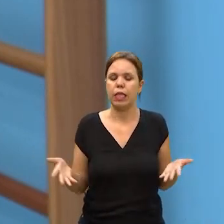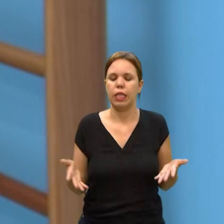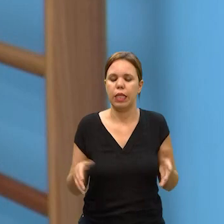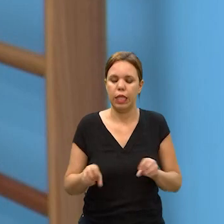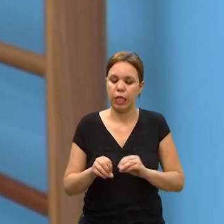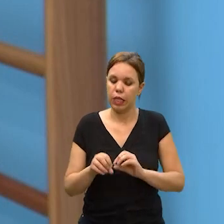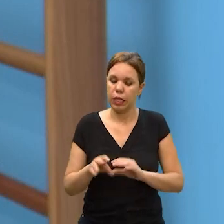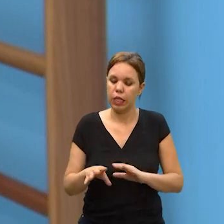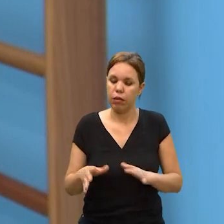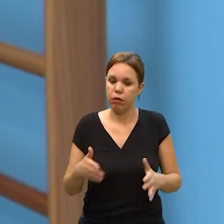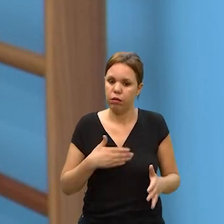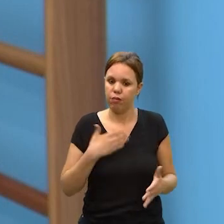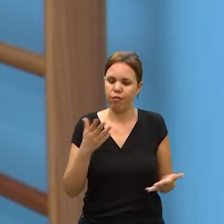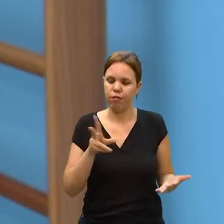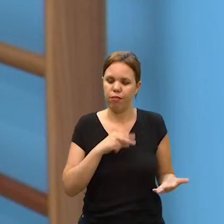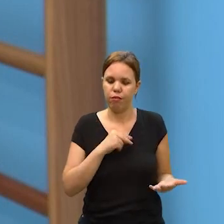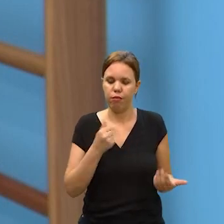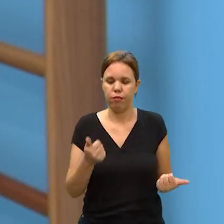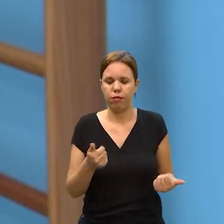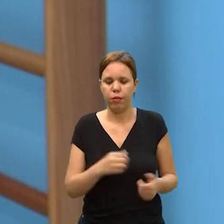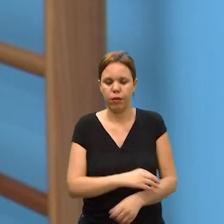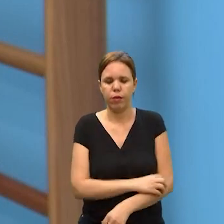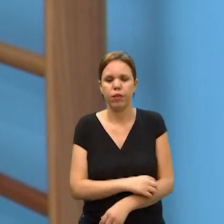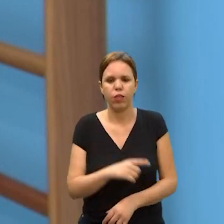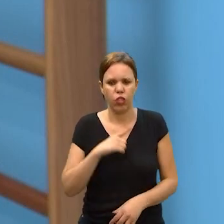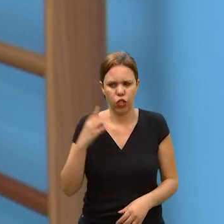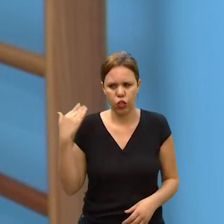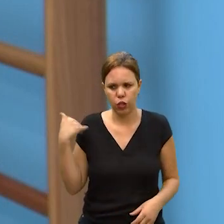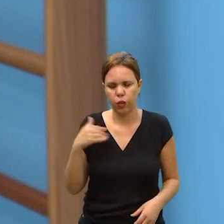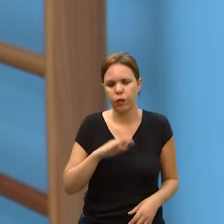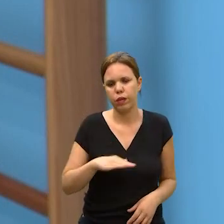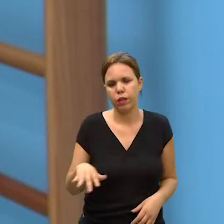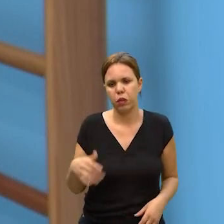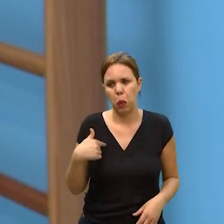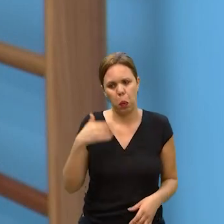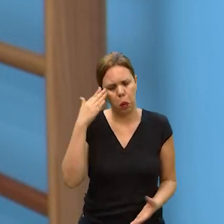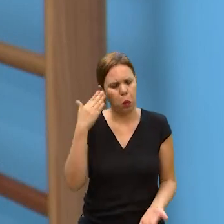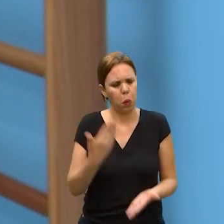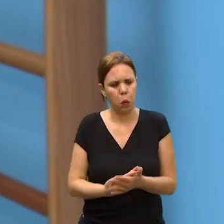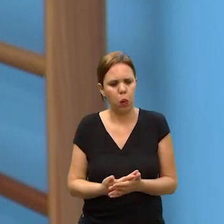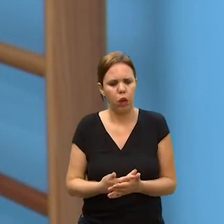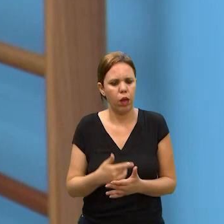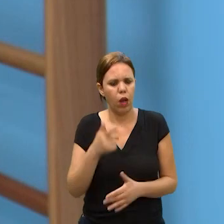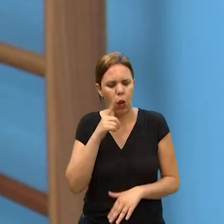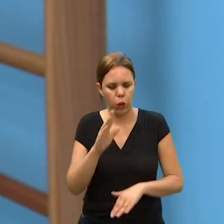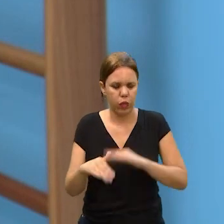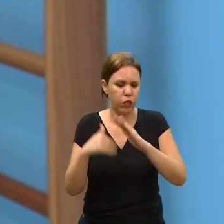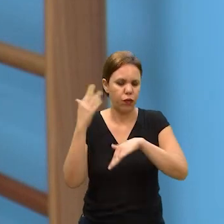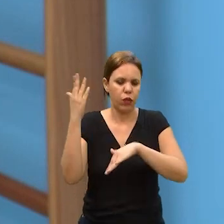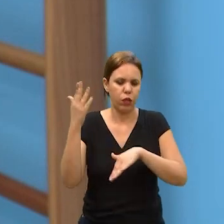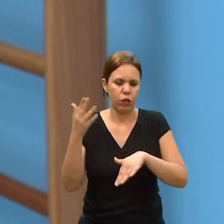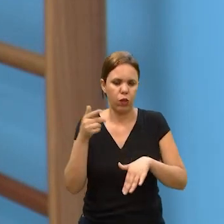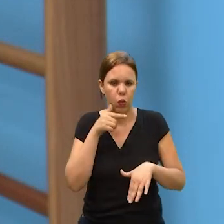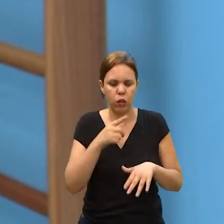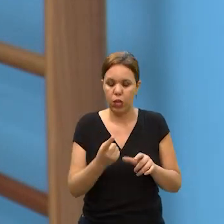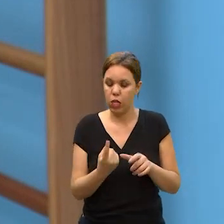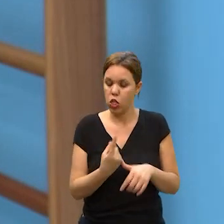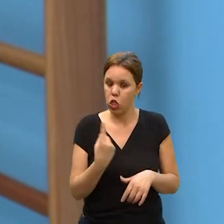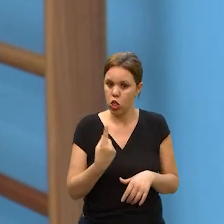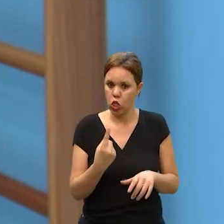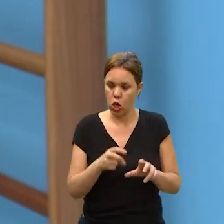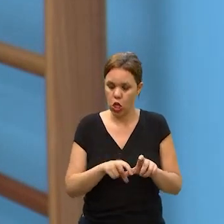bem trabalhadas, elas nos surpreendem. Nós tivemos crianças aqui que a gente não acreditava no prognóstico no sentido de uma